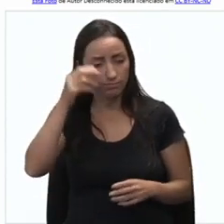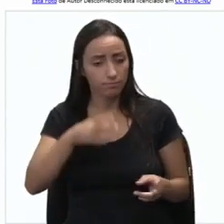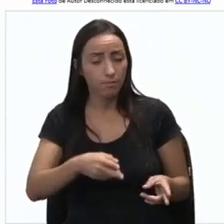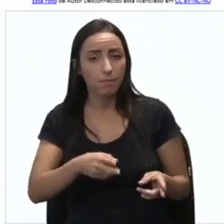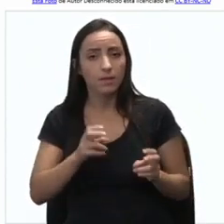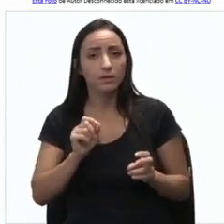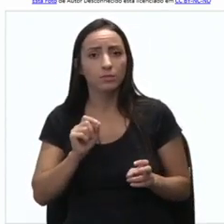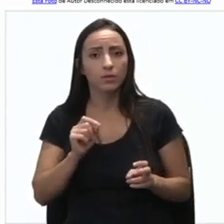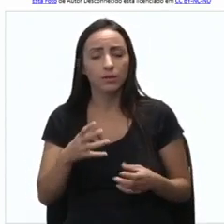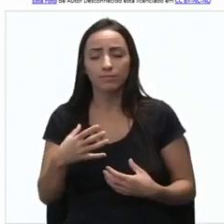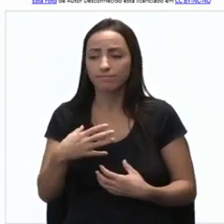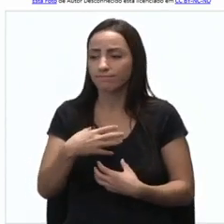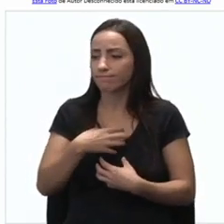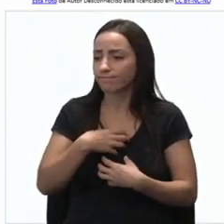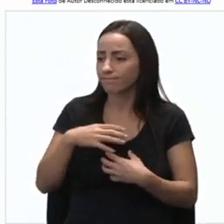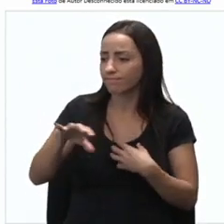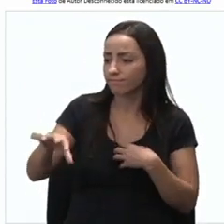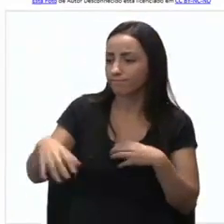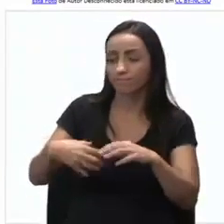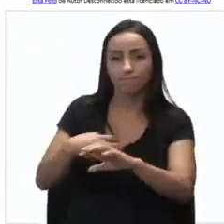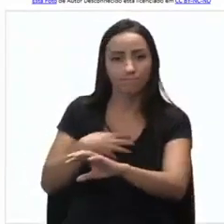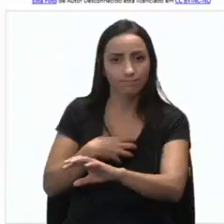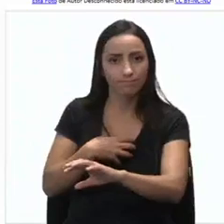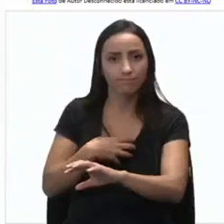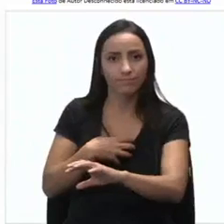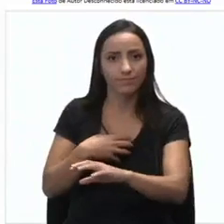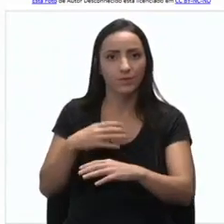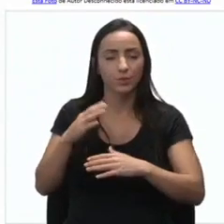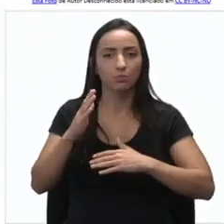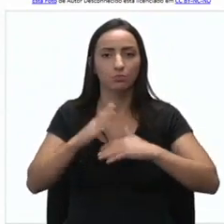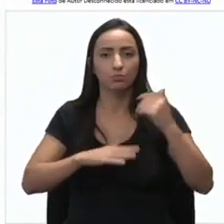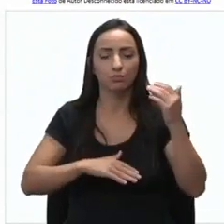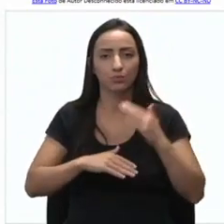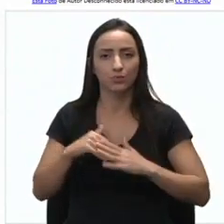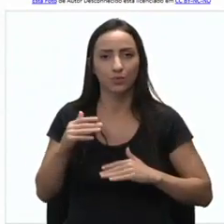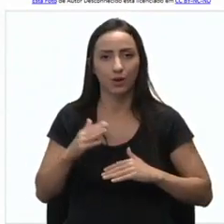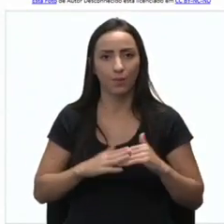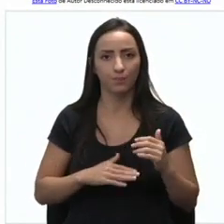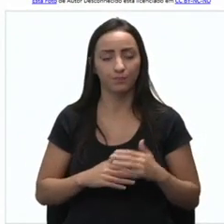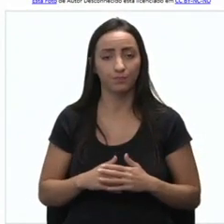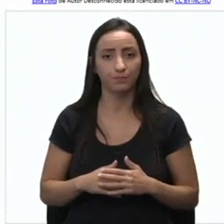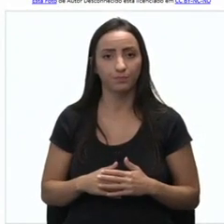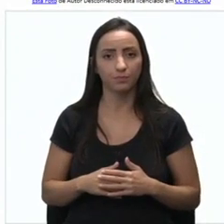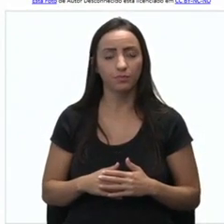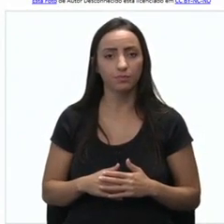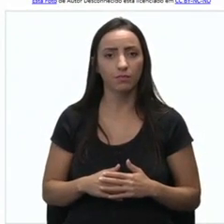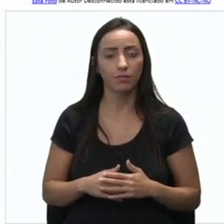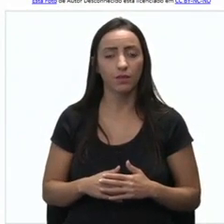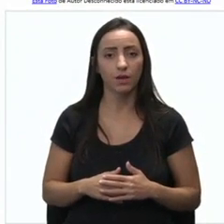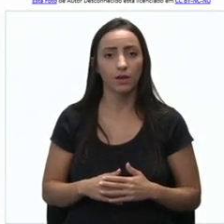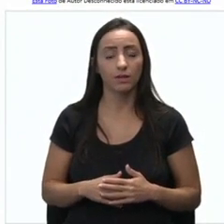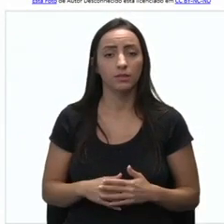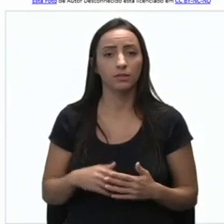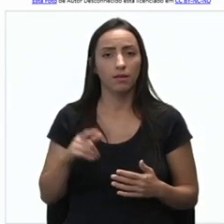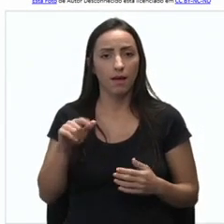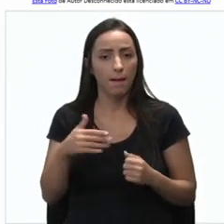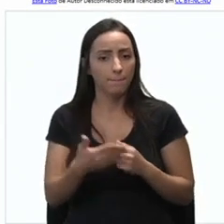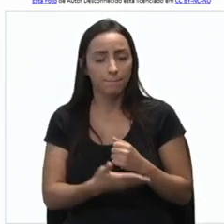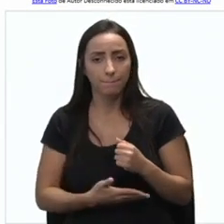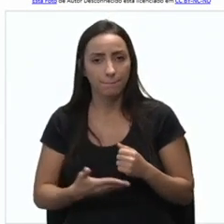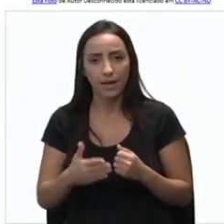perceba o afeto no relacionamento do profissional com ele, né? O afeto, ele é a base aí